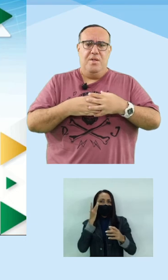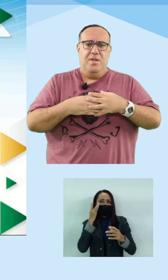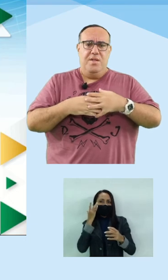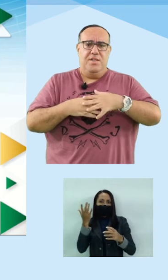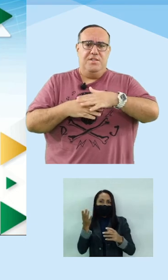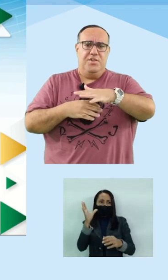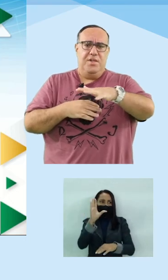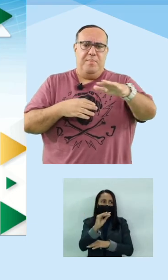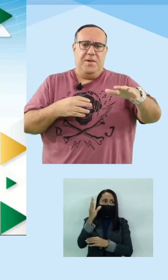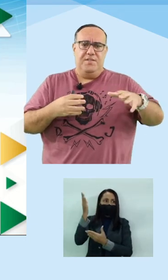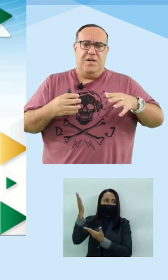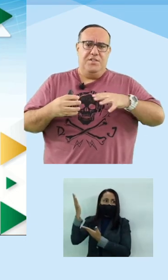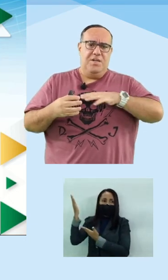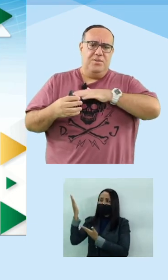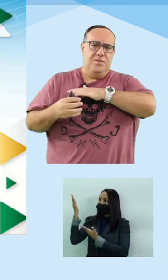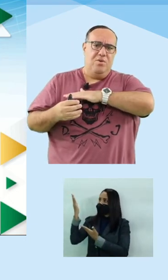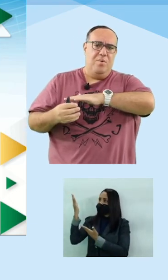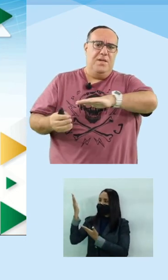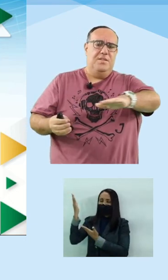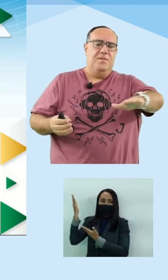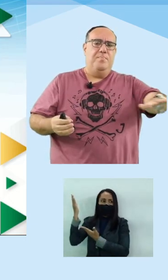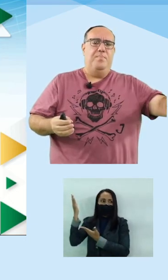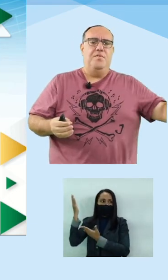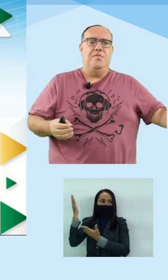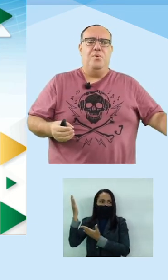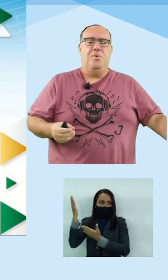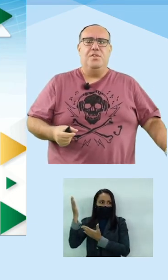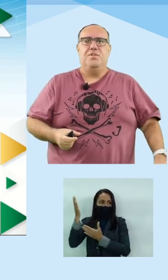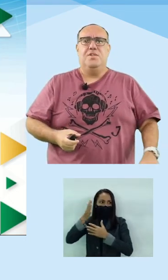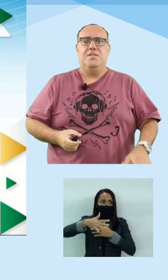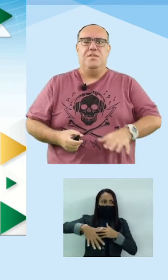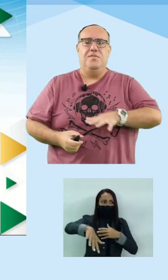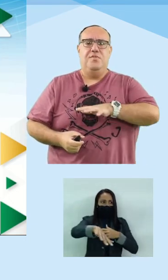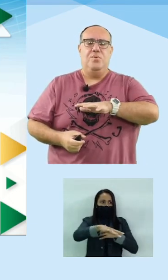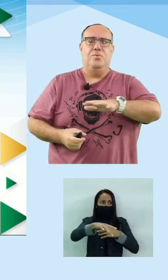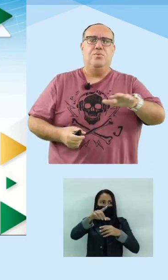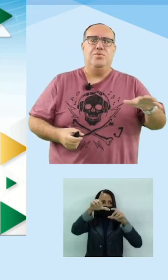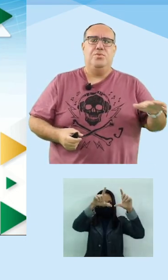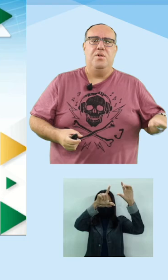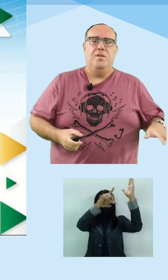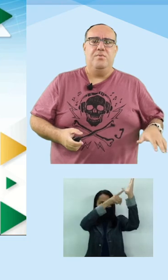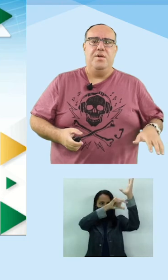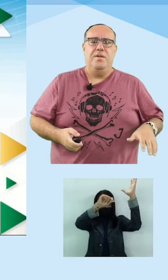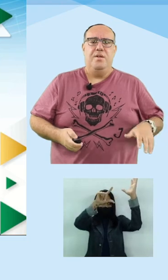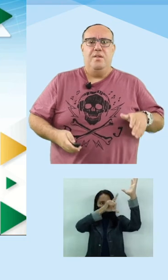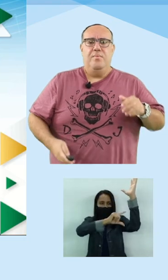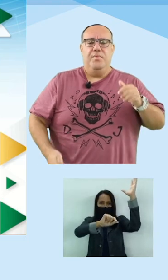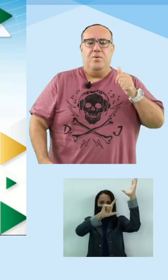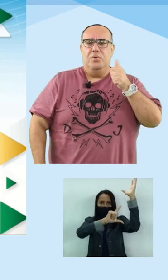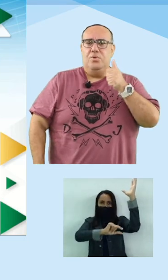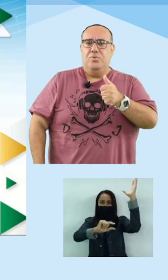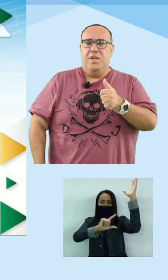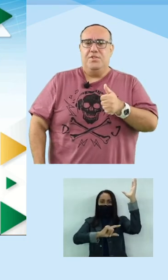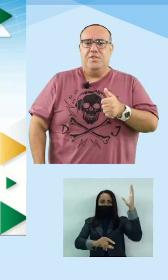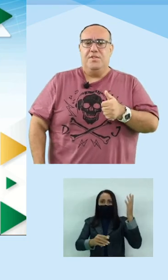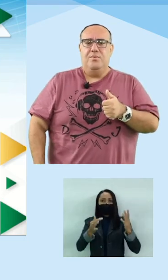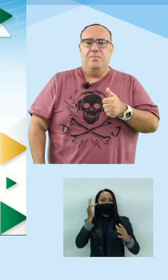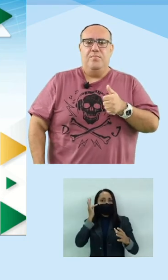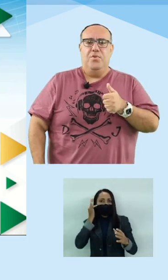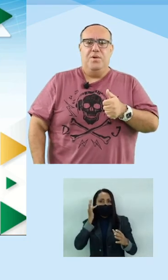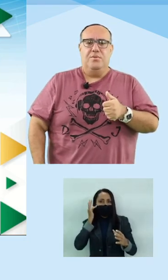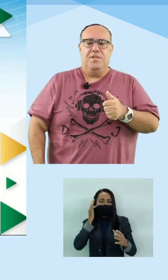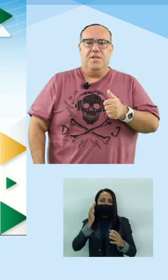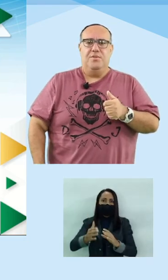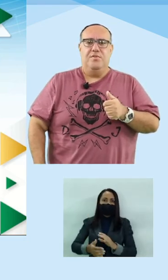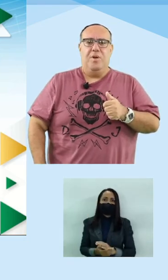foto, existe aí a paisagem, ela toda coberta de folhas, tá certo? De frutos, não é? Então, o outono é a estação